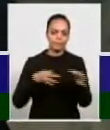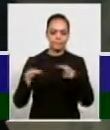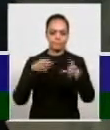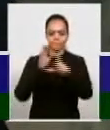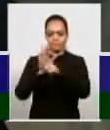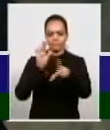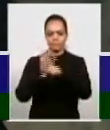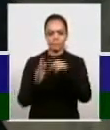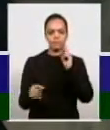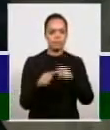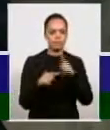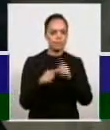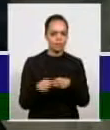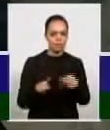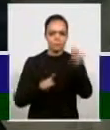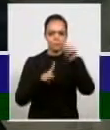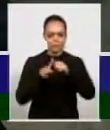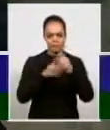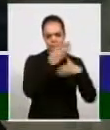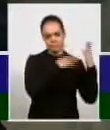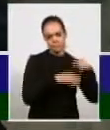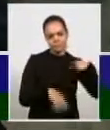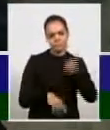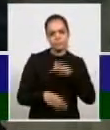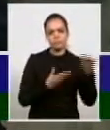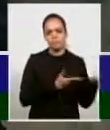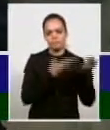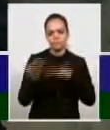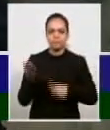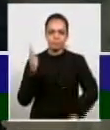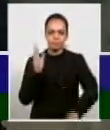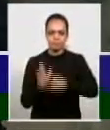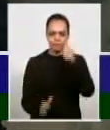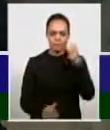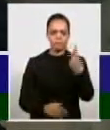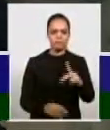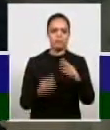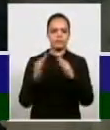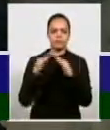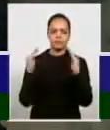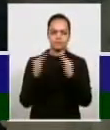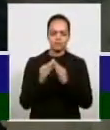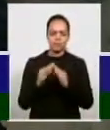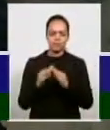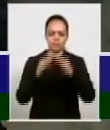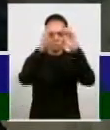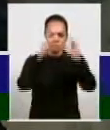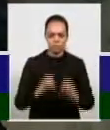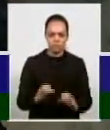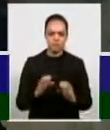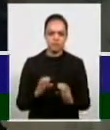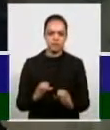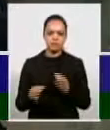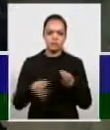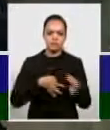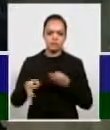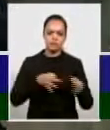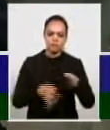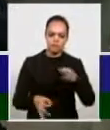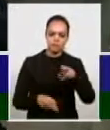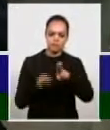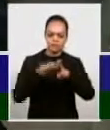lei, porque o mês passado nós trouxemos pela primeira vez nessa casa os coordenadores do programa